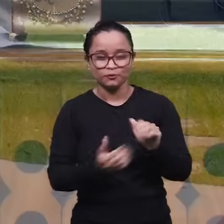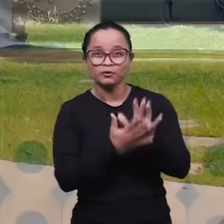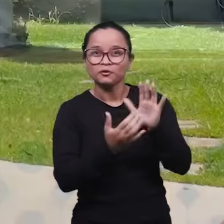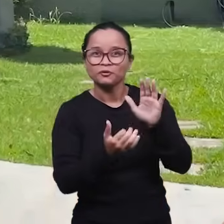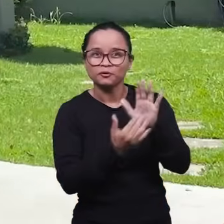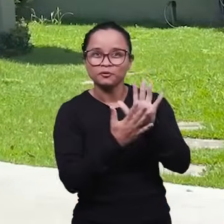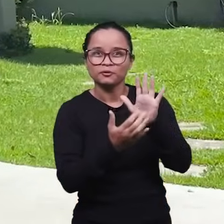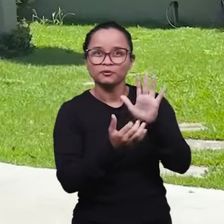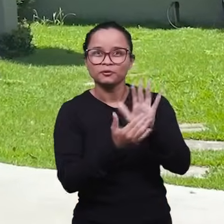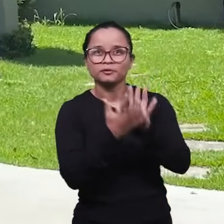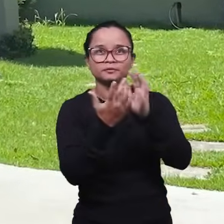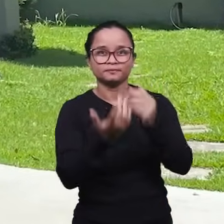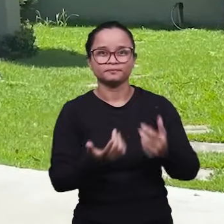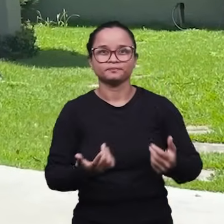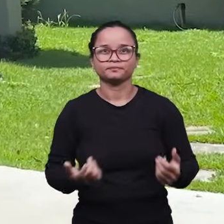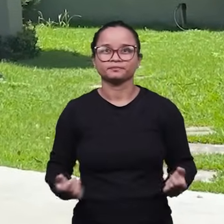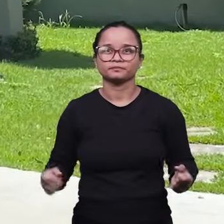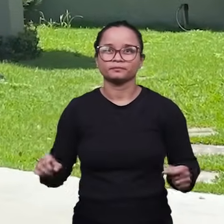Deus.